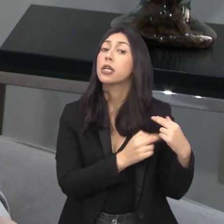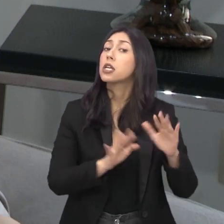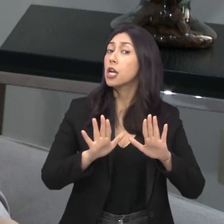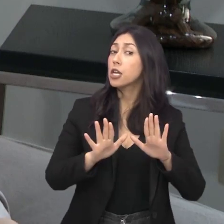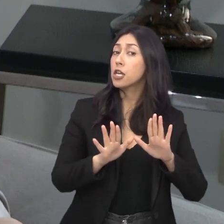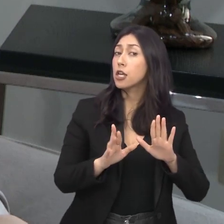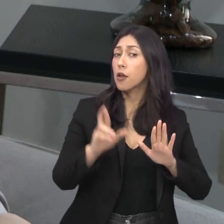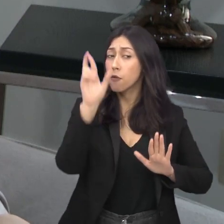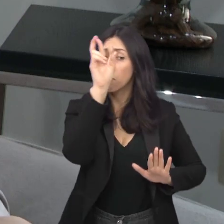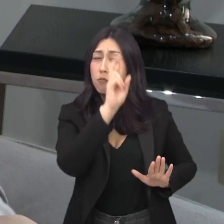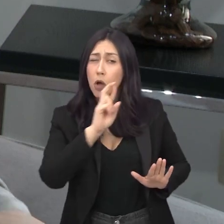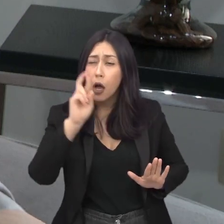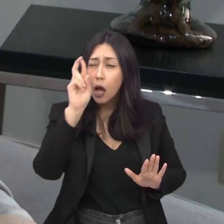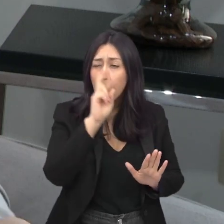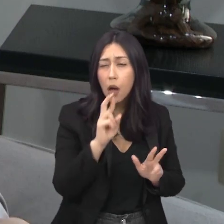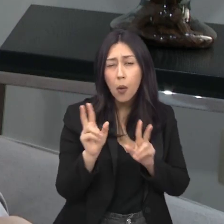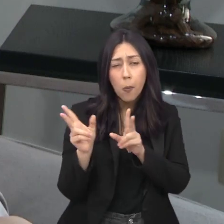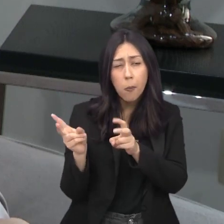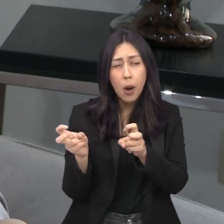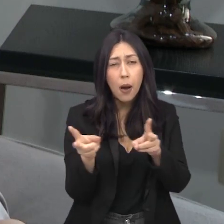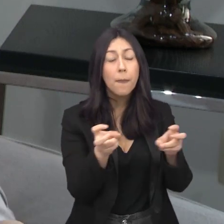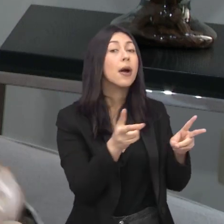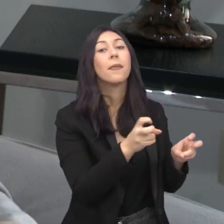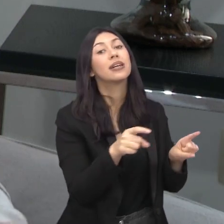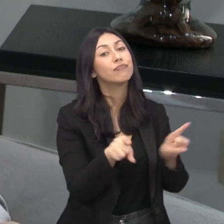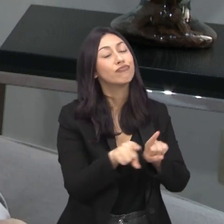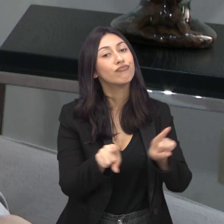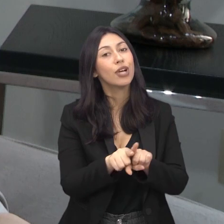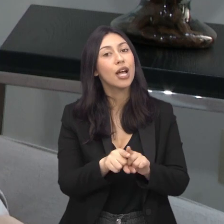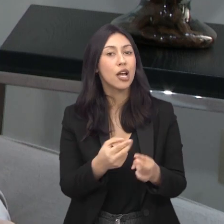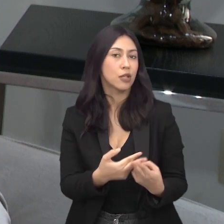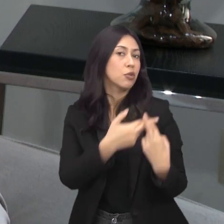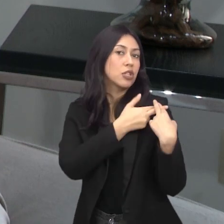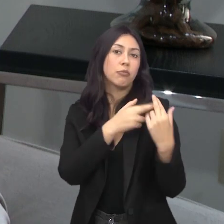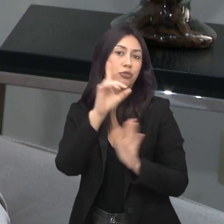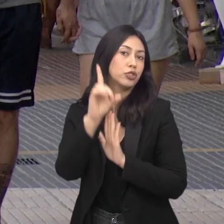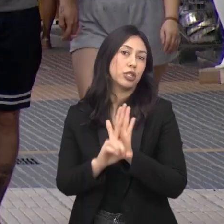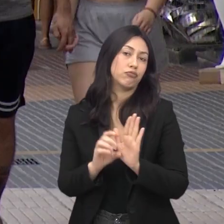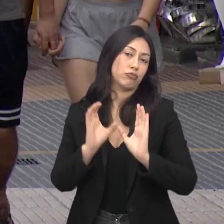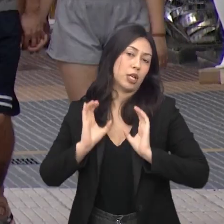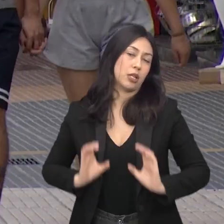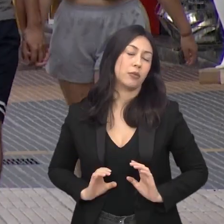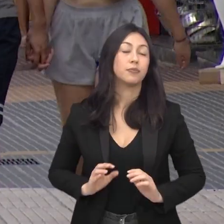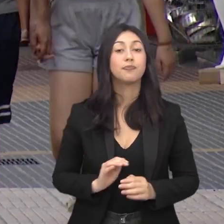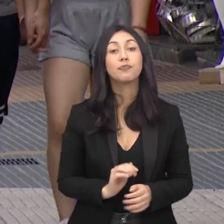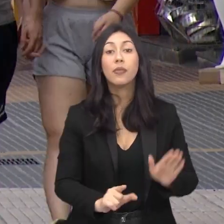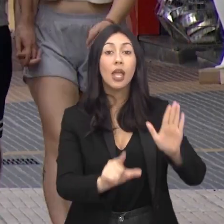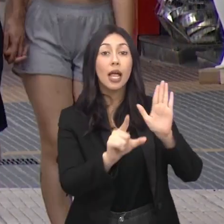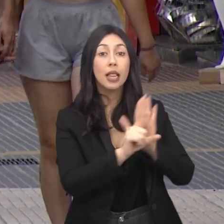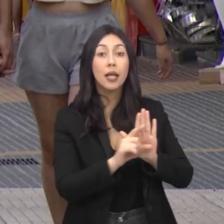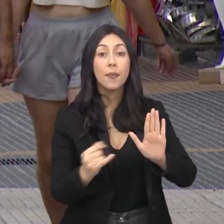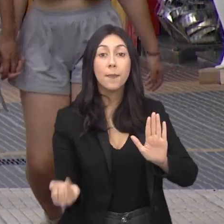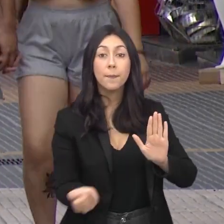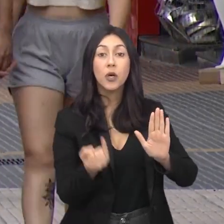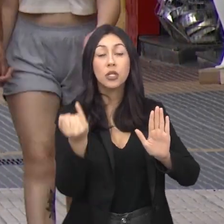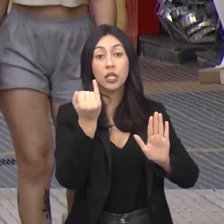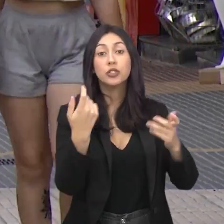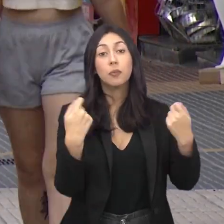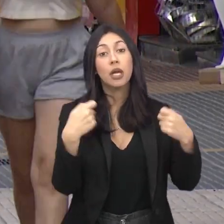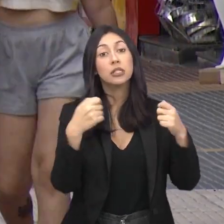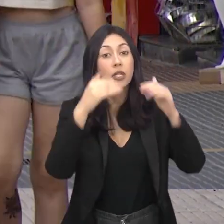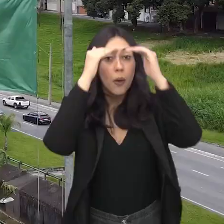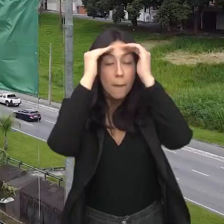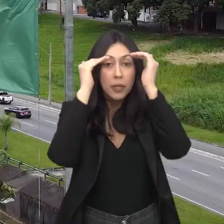fiscalizar o poder público e observar o gasto público é a primeira premissa do cidadão. A lei vale para todos e deve ser